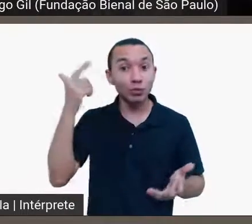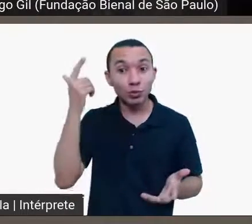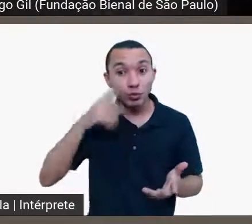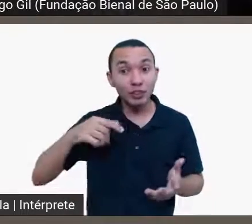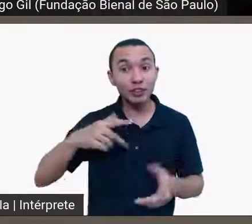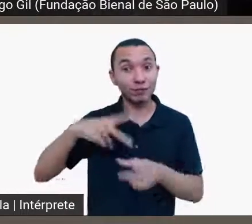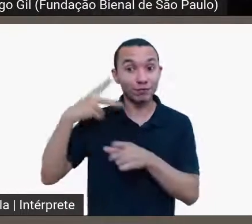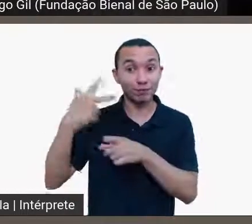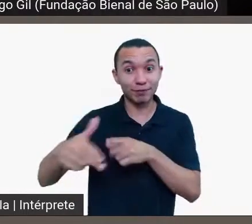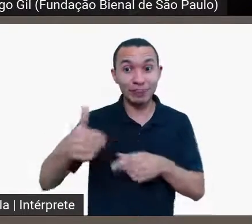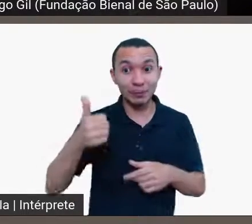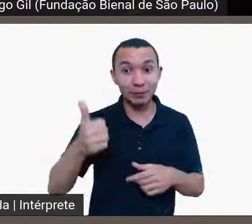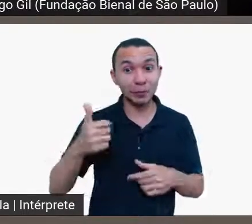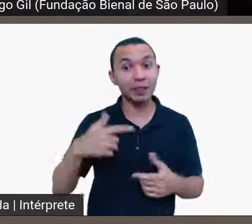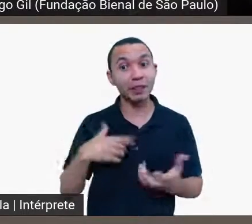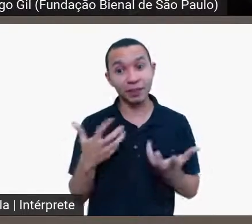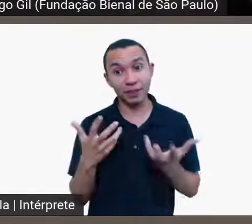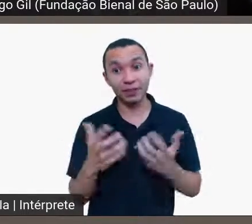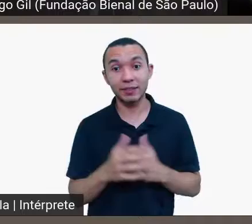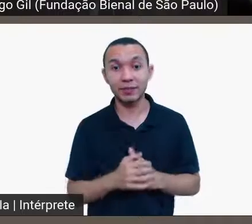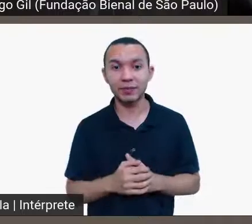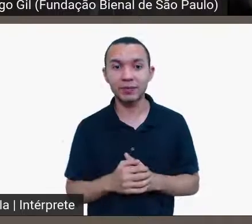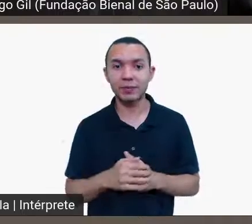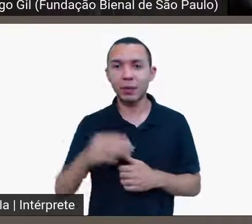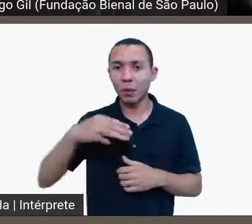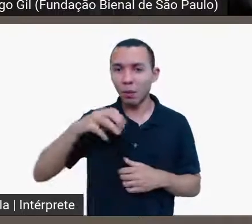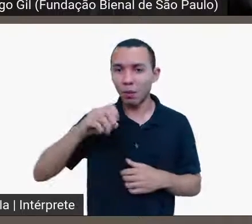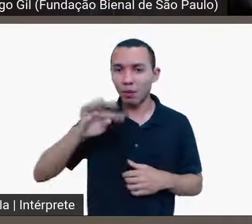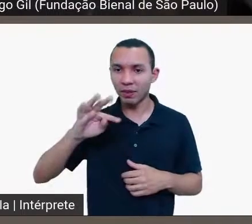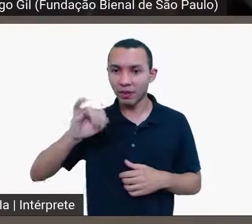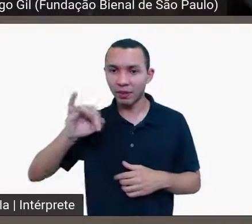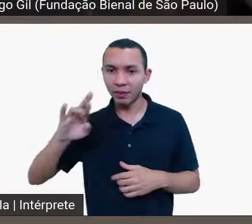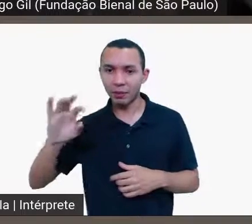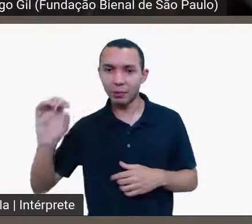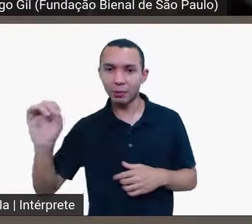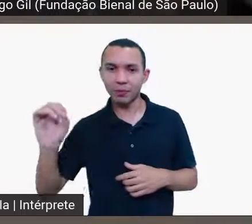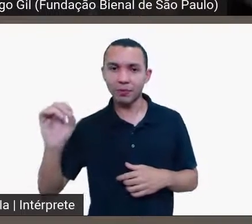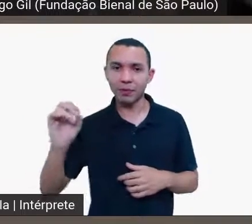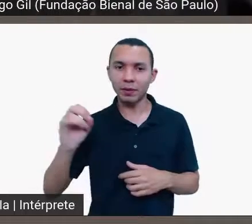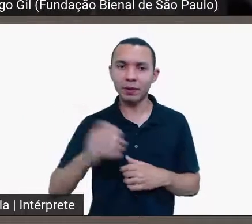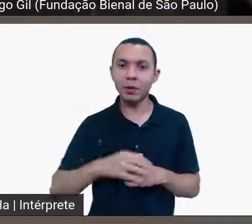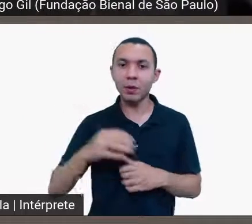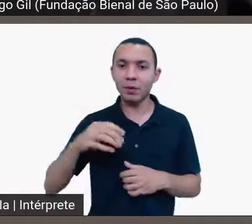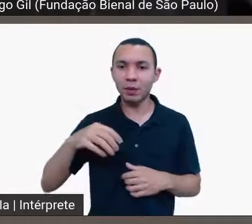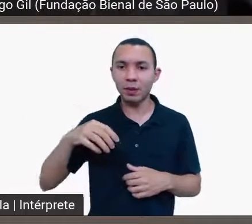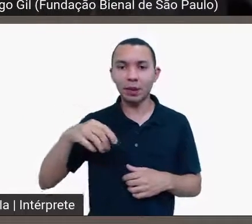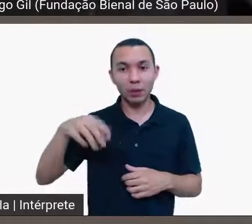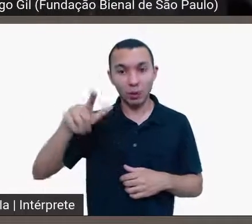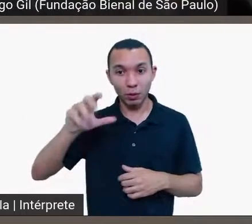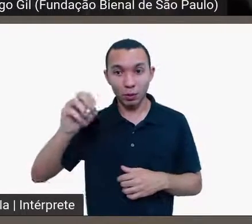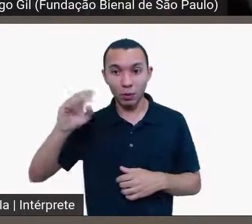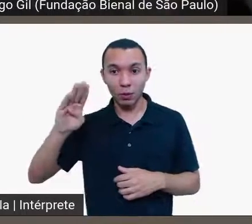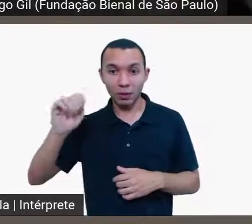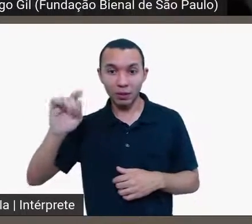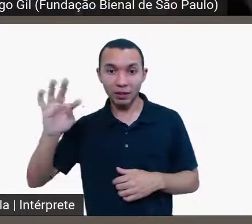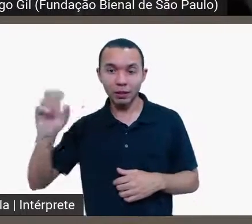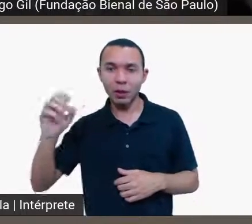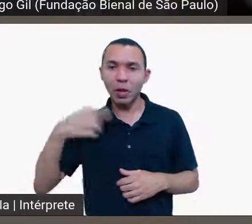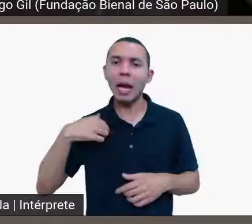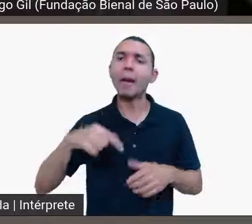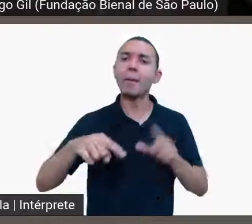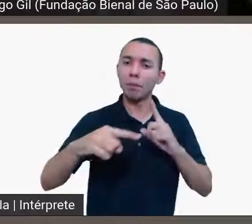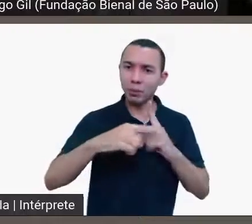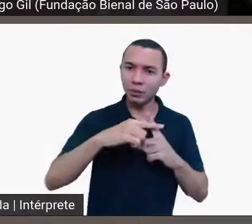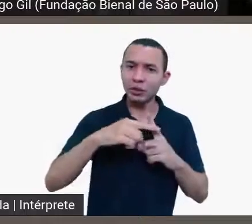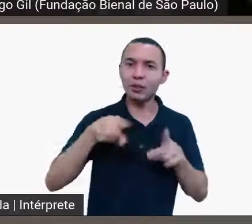o Monteiro, que eu sei que a Luiz e o Jorge estão estudando, o Monteiro Lobato, ele usa nos dois sentidos, positivo e negativo. Então, quando é